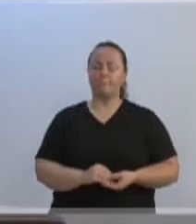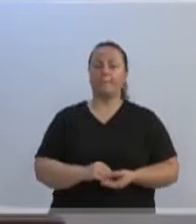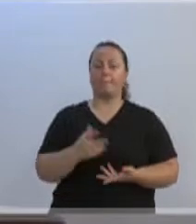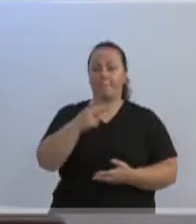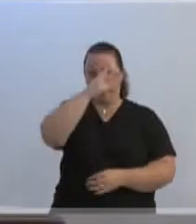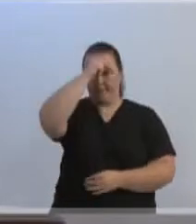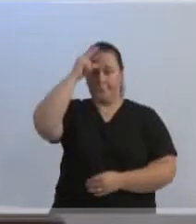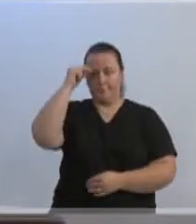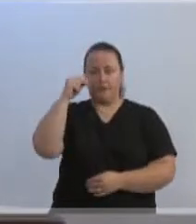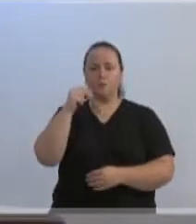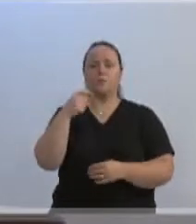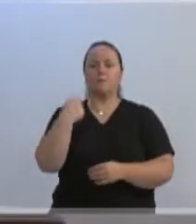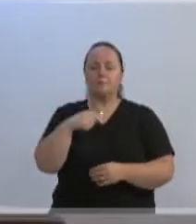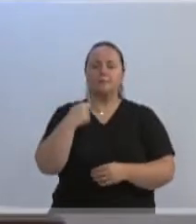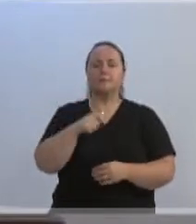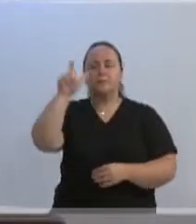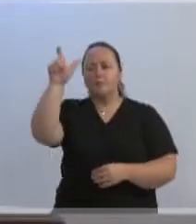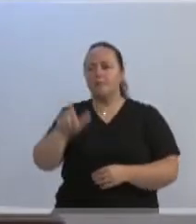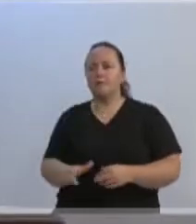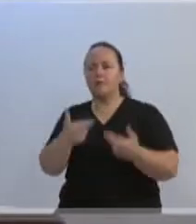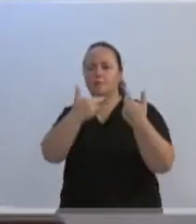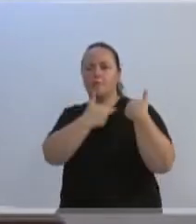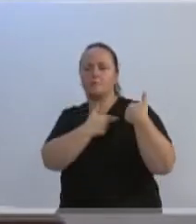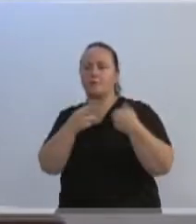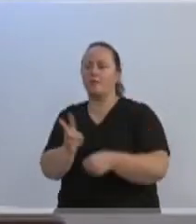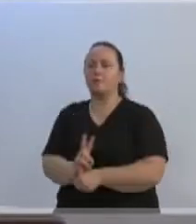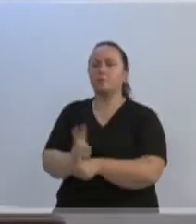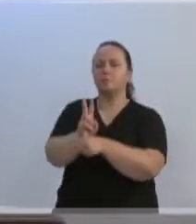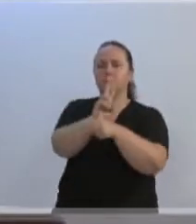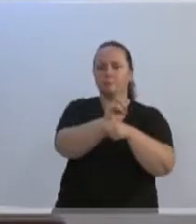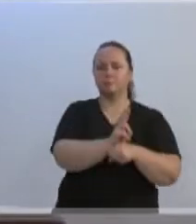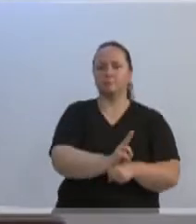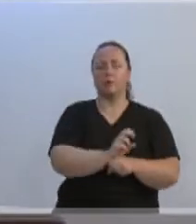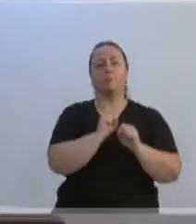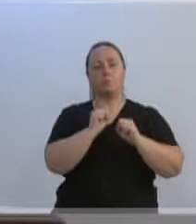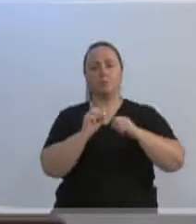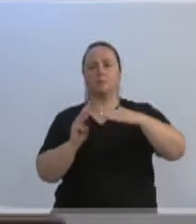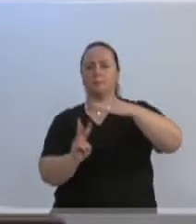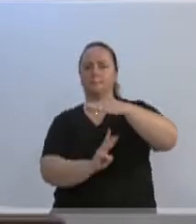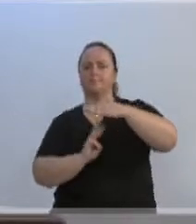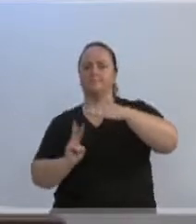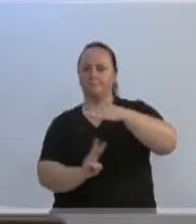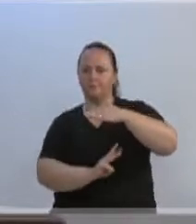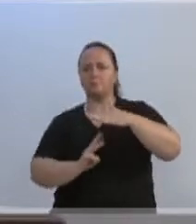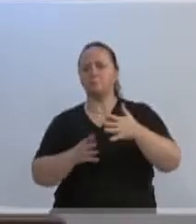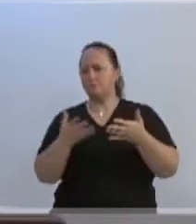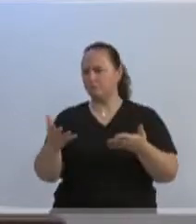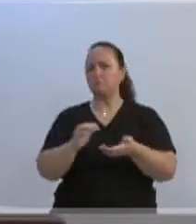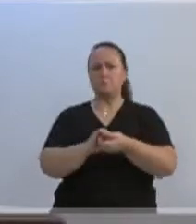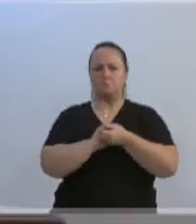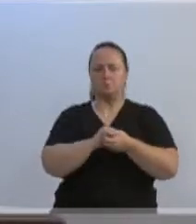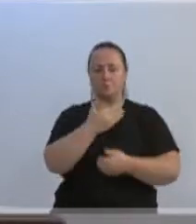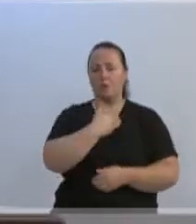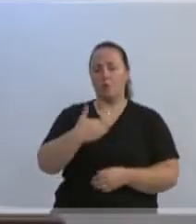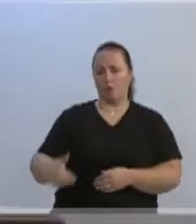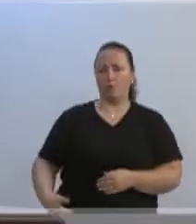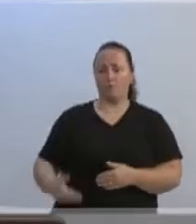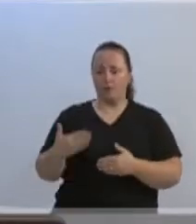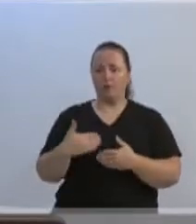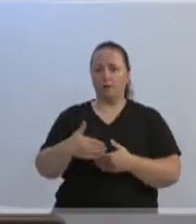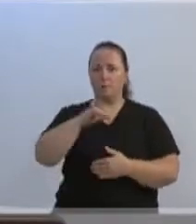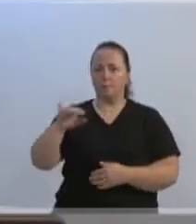fiscalizando essas obras e teria que ser uma empresa terceirizada então nesse caso parabéns ao governo que está dando a oportunidade